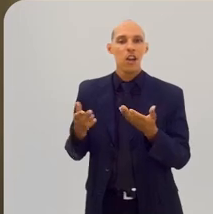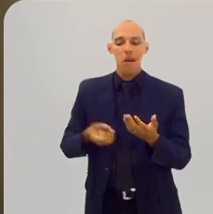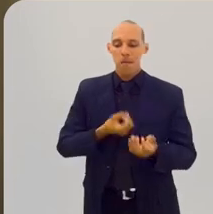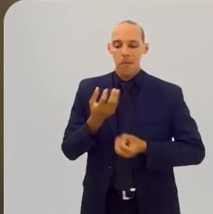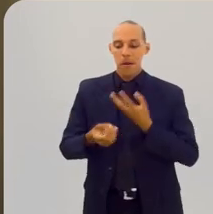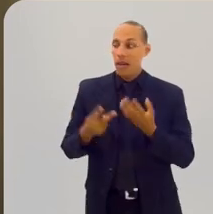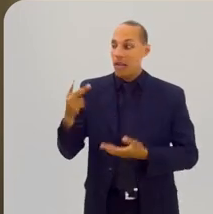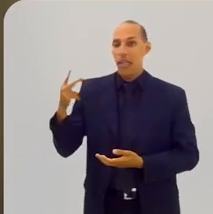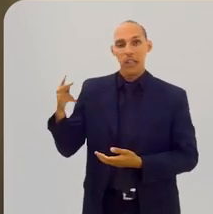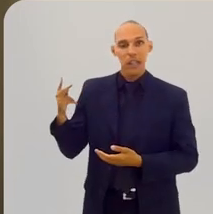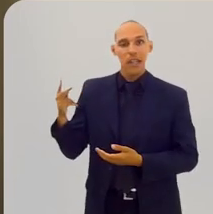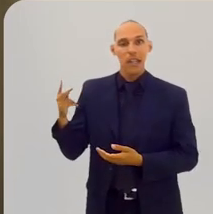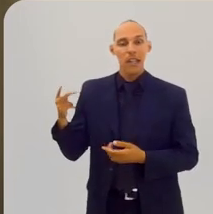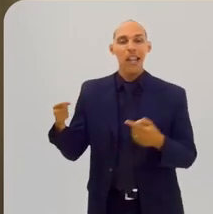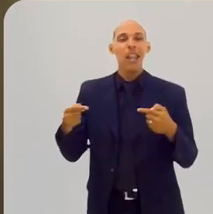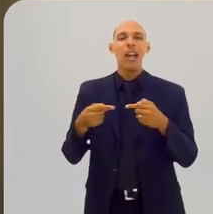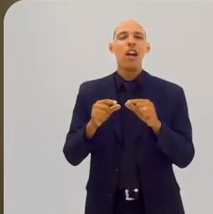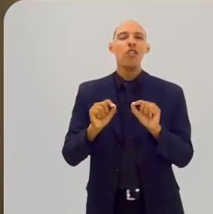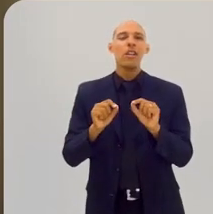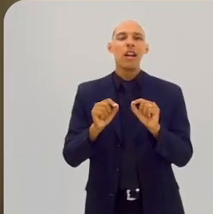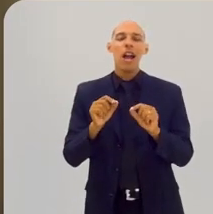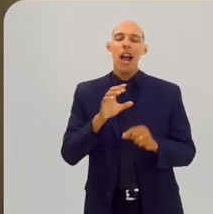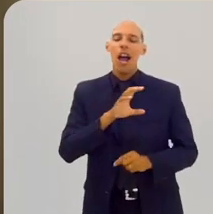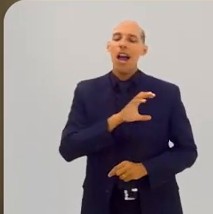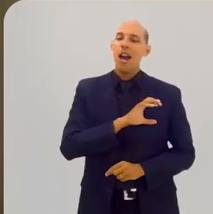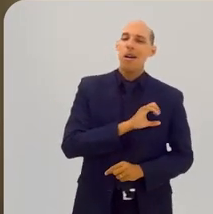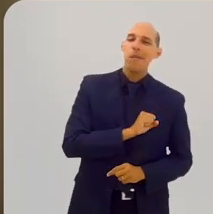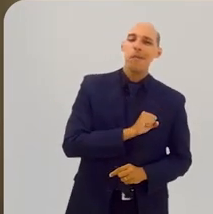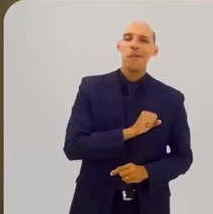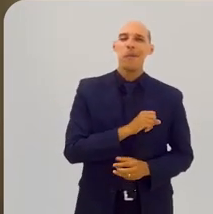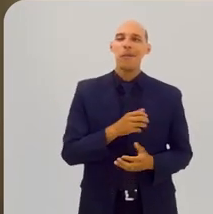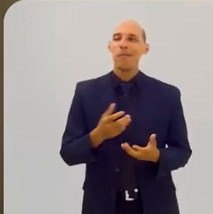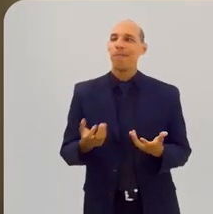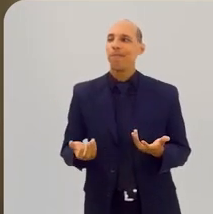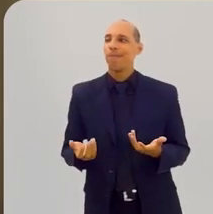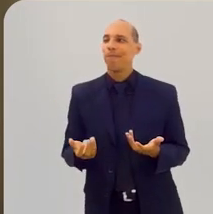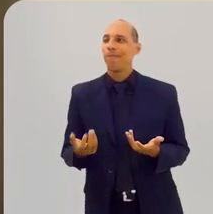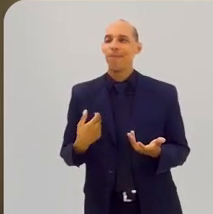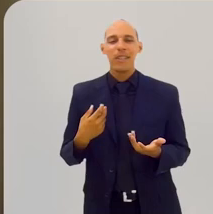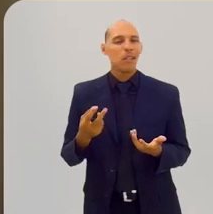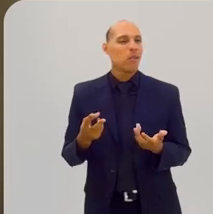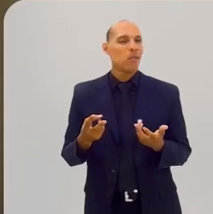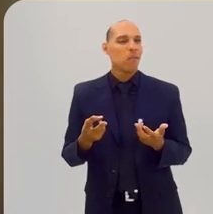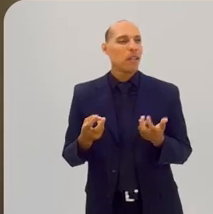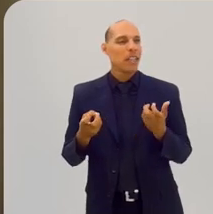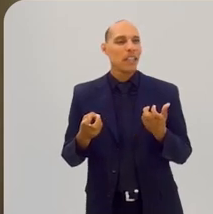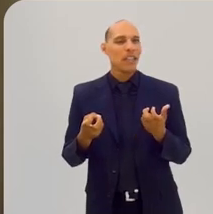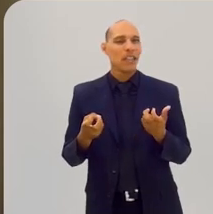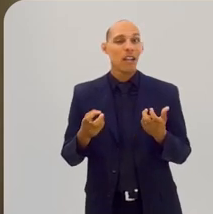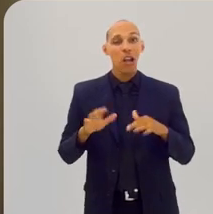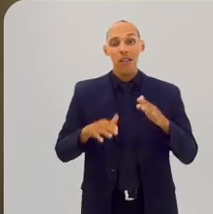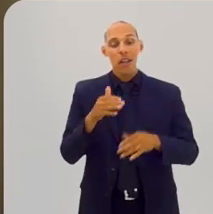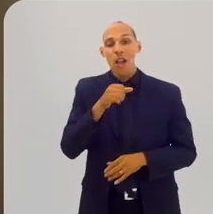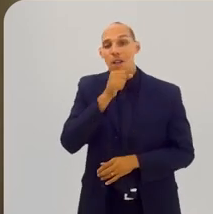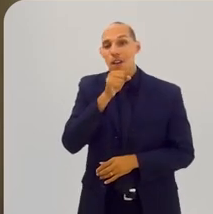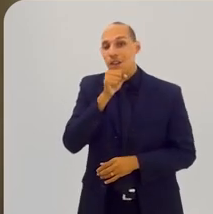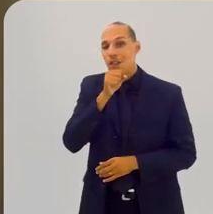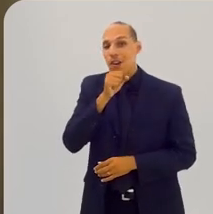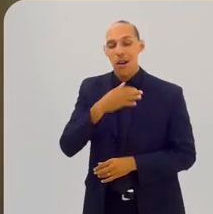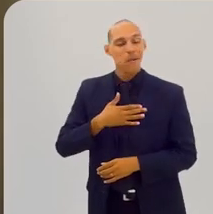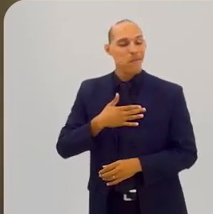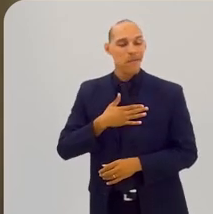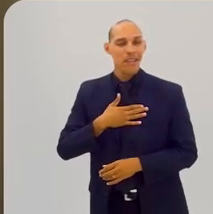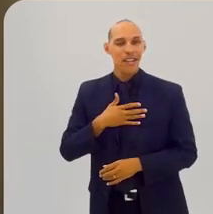poemas dele voltados para para amores poemas mais que eu vejo Até que talvez para minha avó